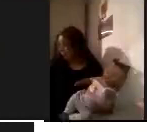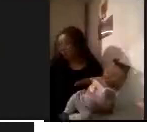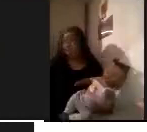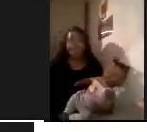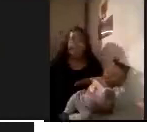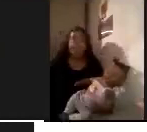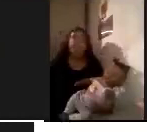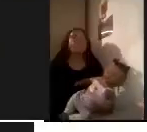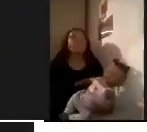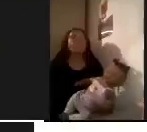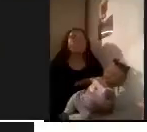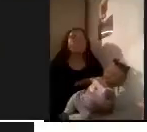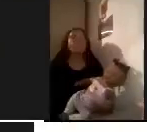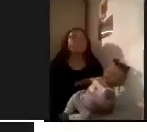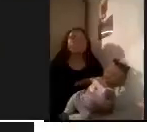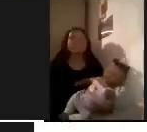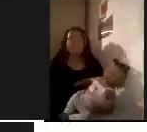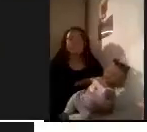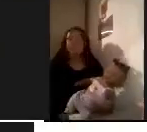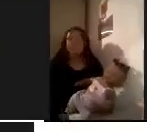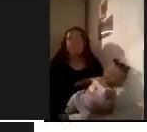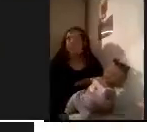ter filhos?